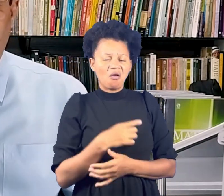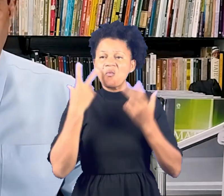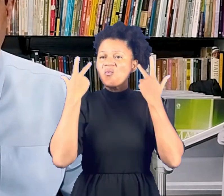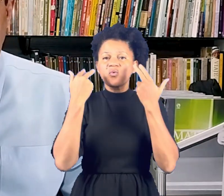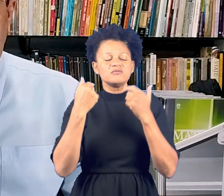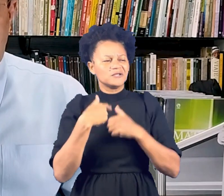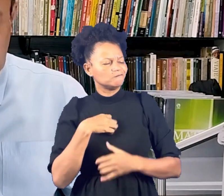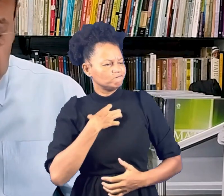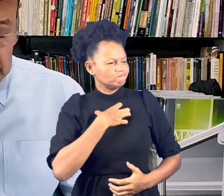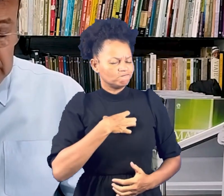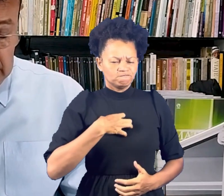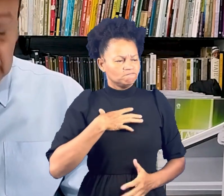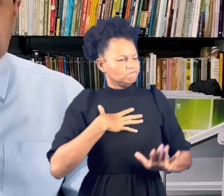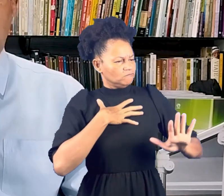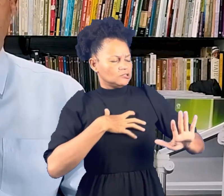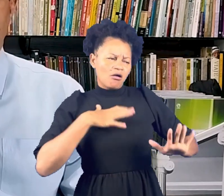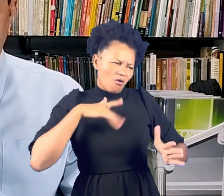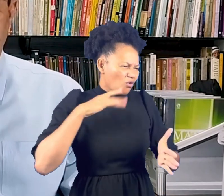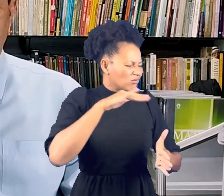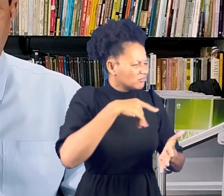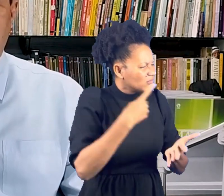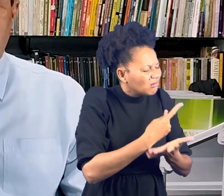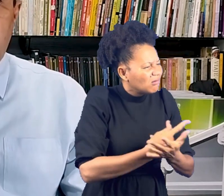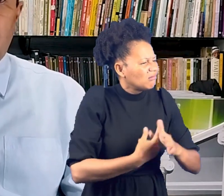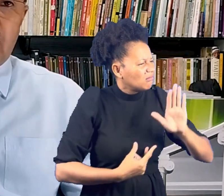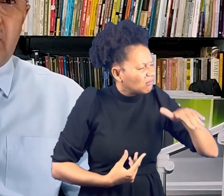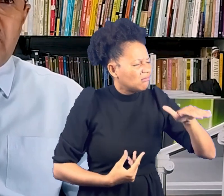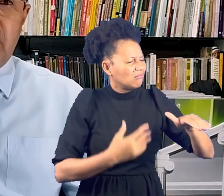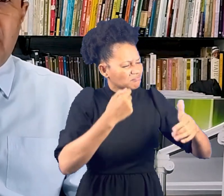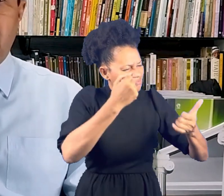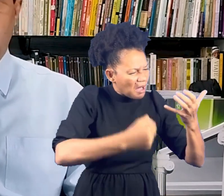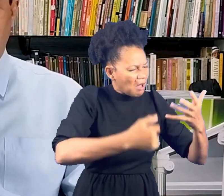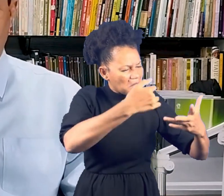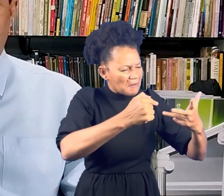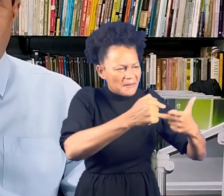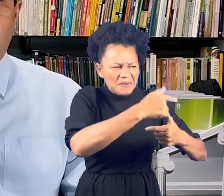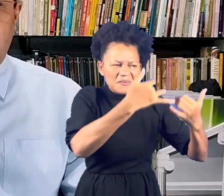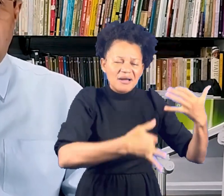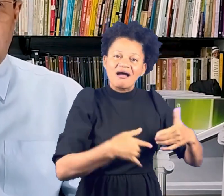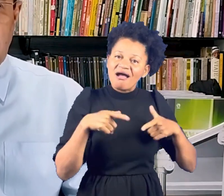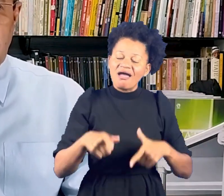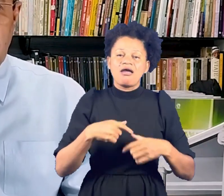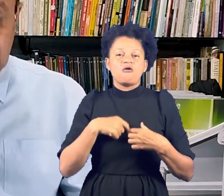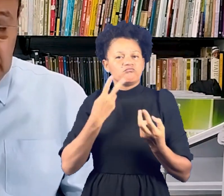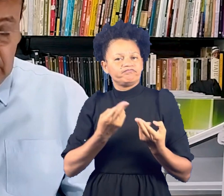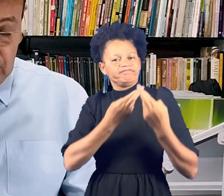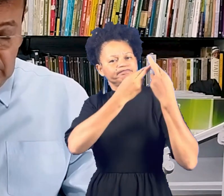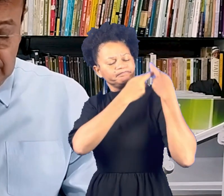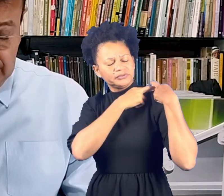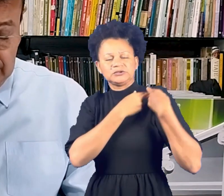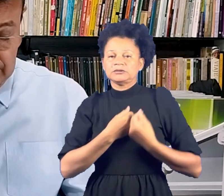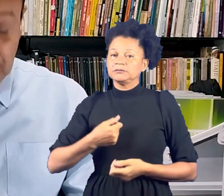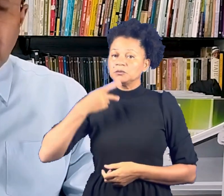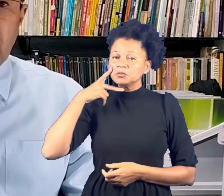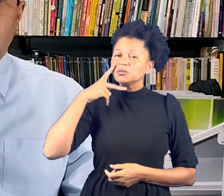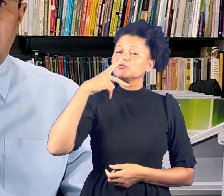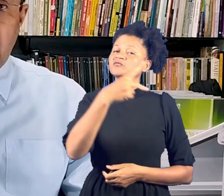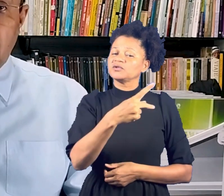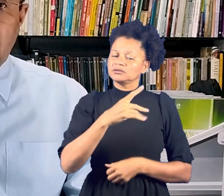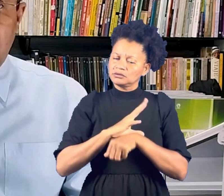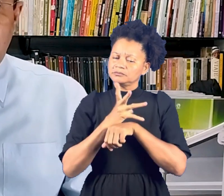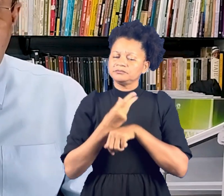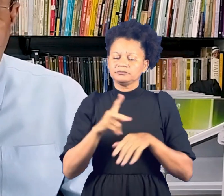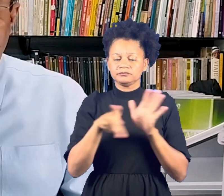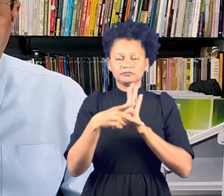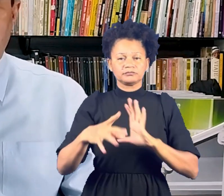se conforma, e ele denuncia. Esta é a função profética da igreja na terra. Por isso